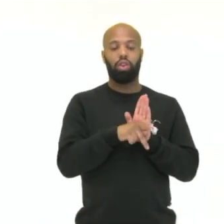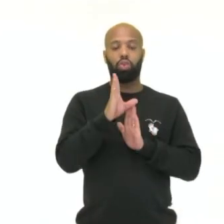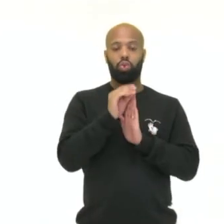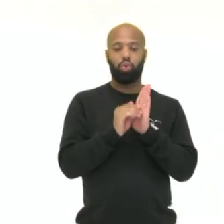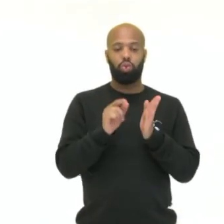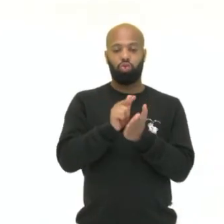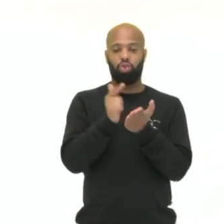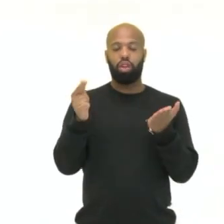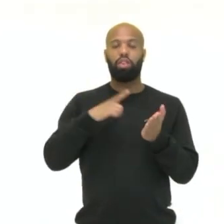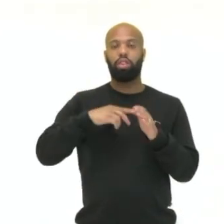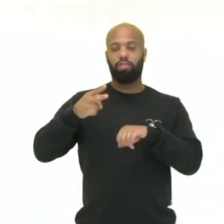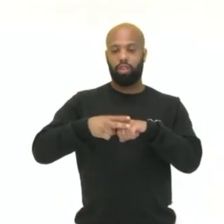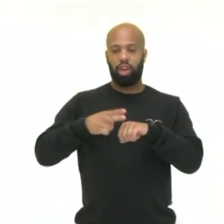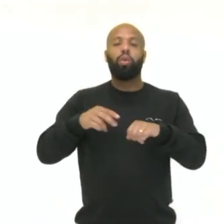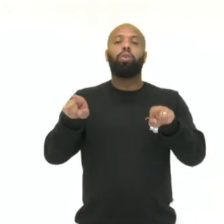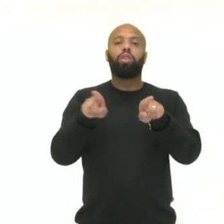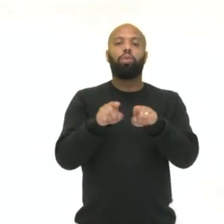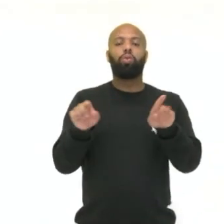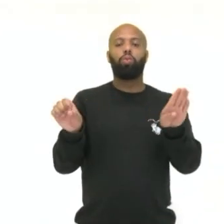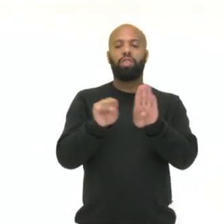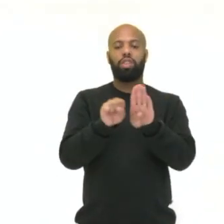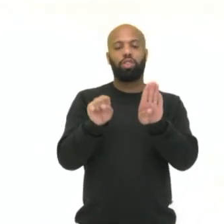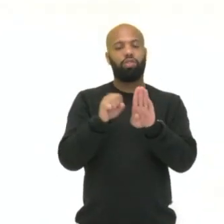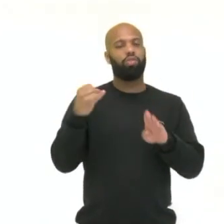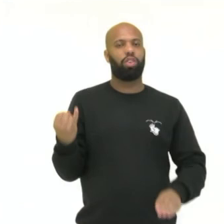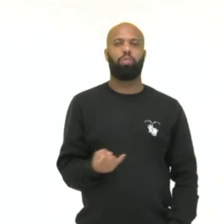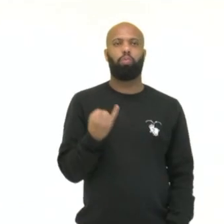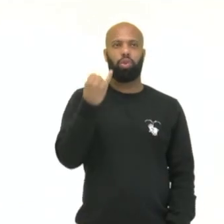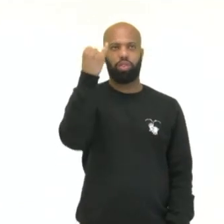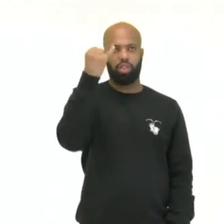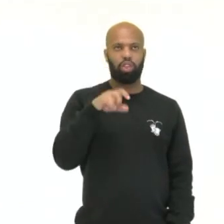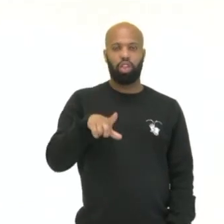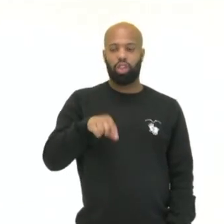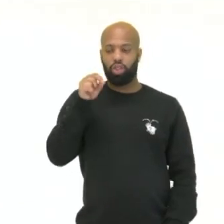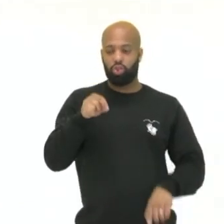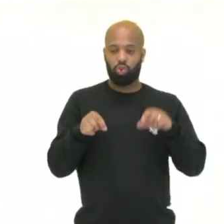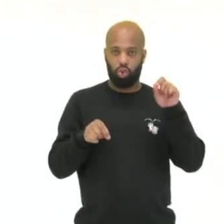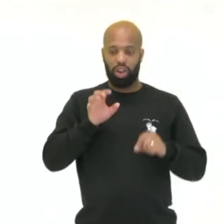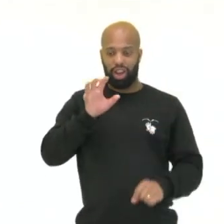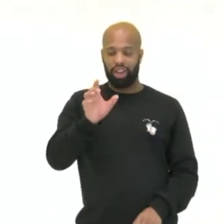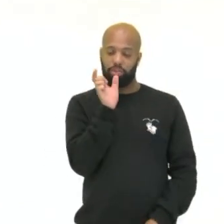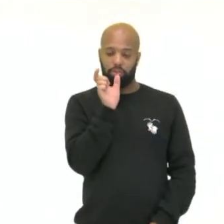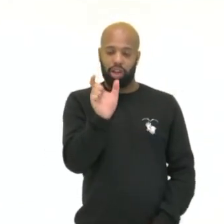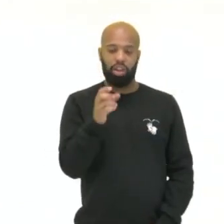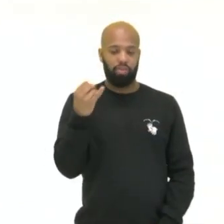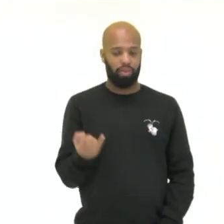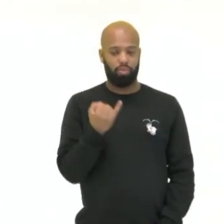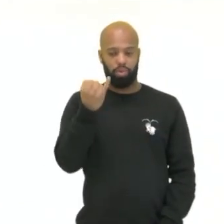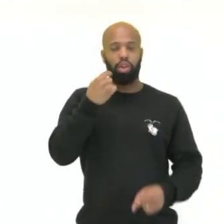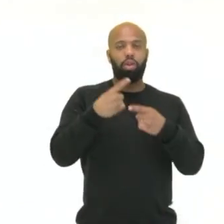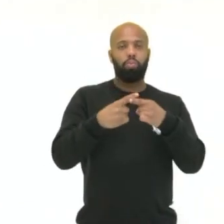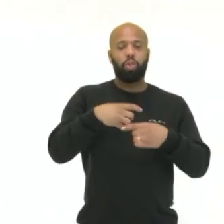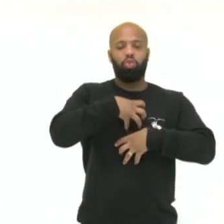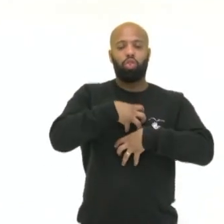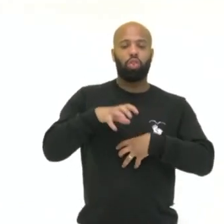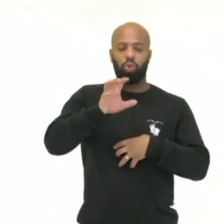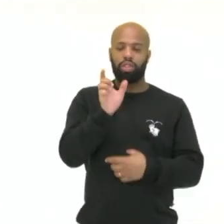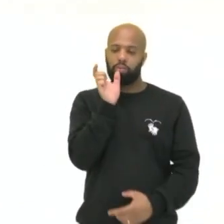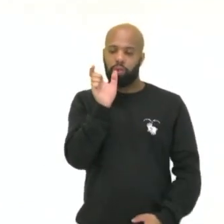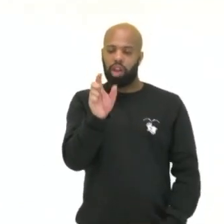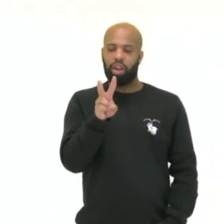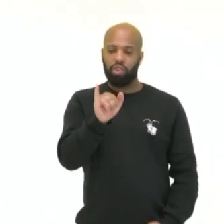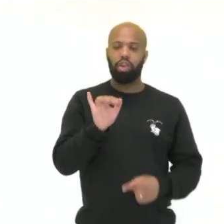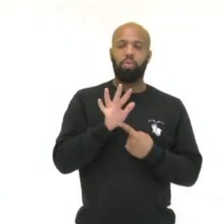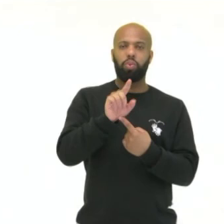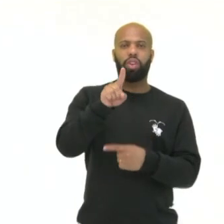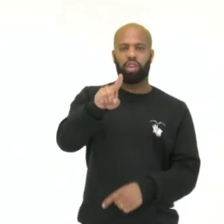verbos e substantivos são indispensáveis. E sua seleção é importante, pois essas palavras denotam